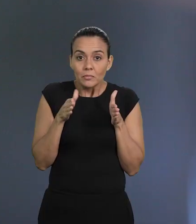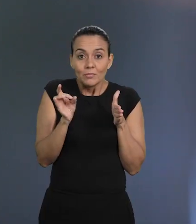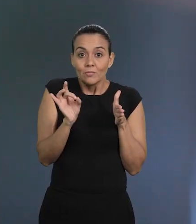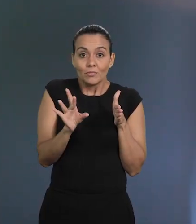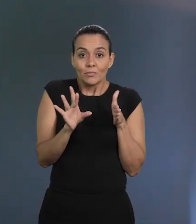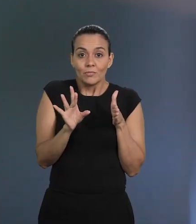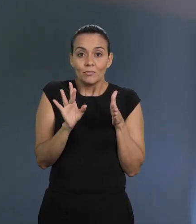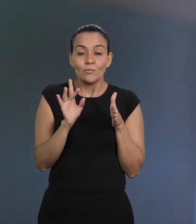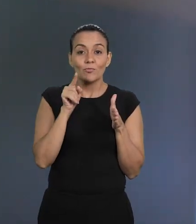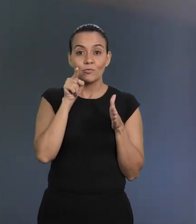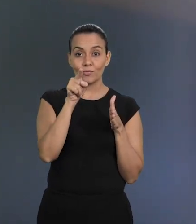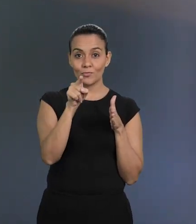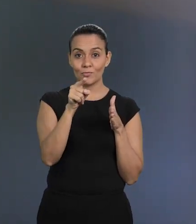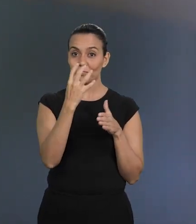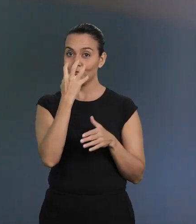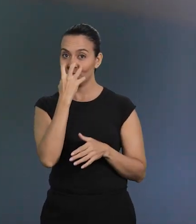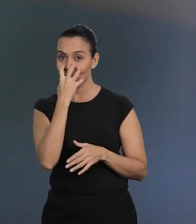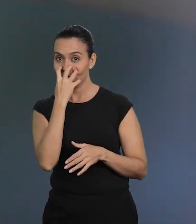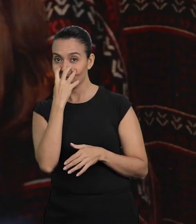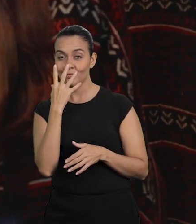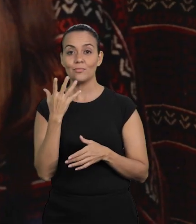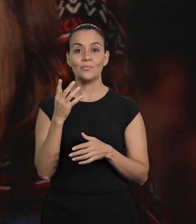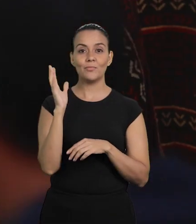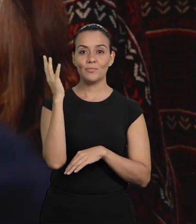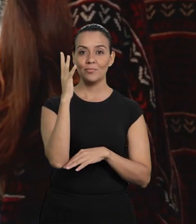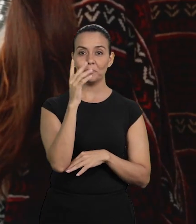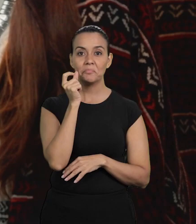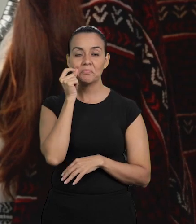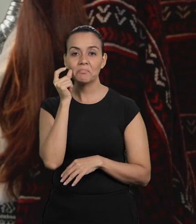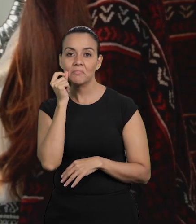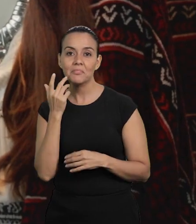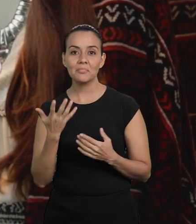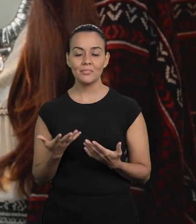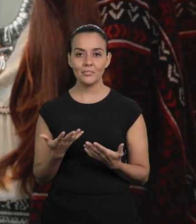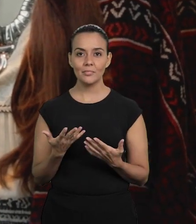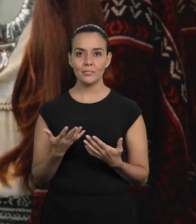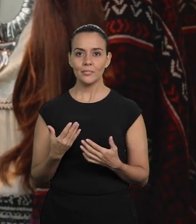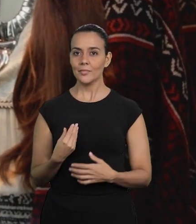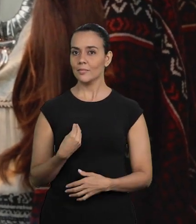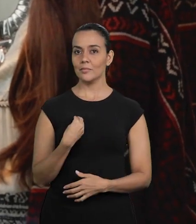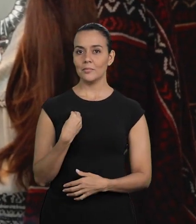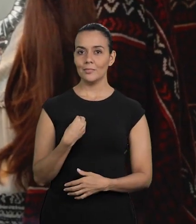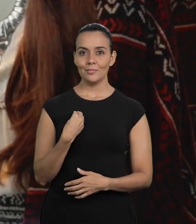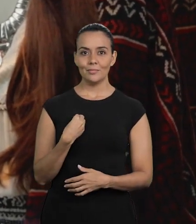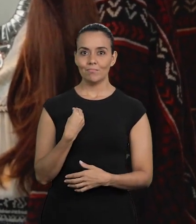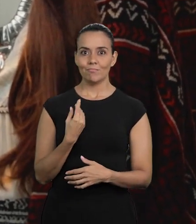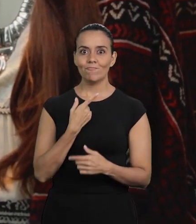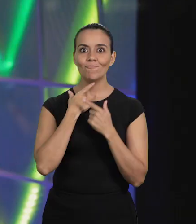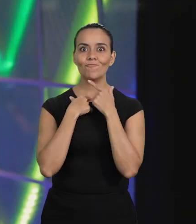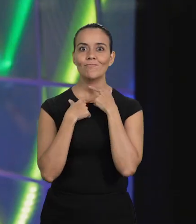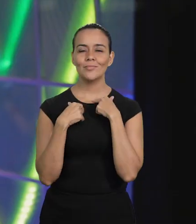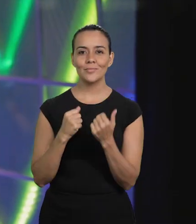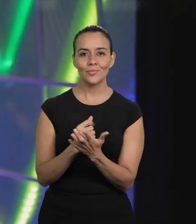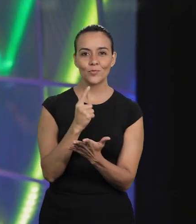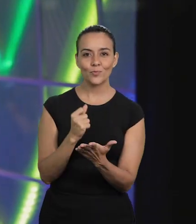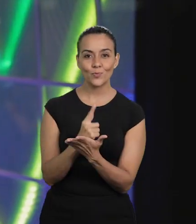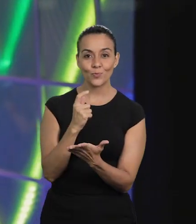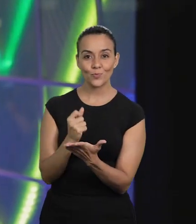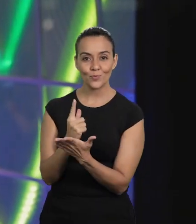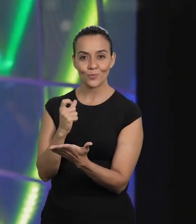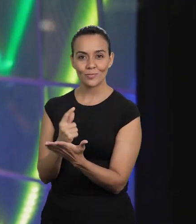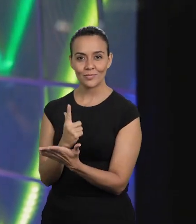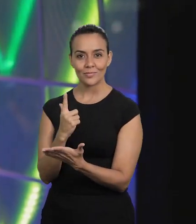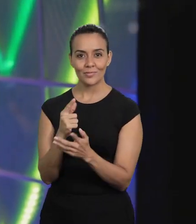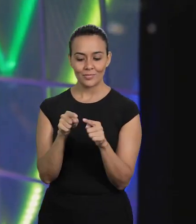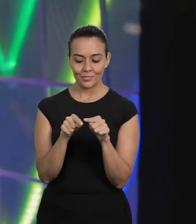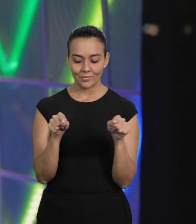gatos e cachorros e plantas, né? E vai ter uma vida muito ostensiva no mundo do metaverso, por